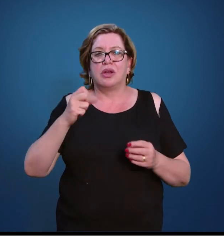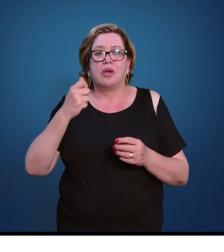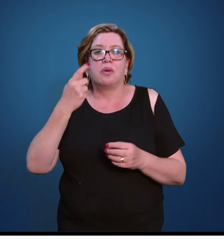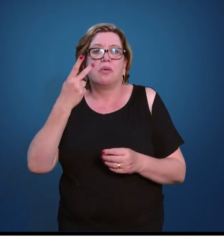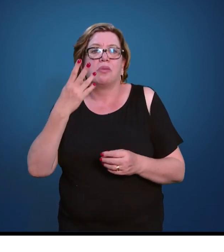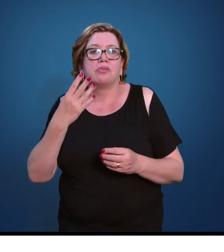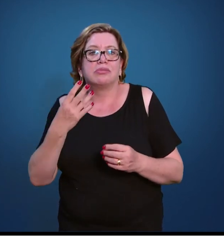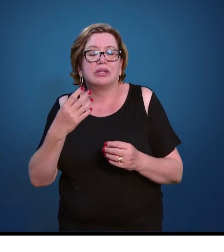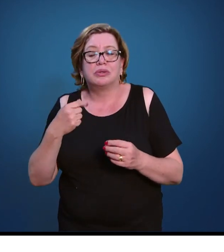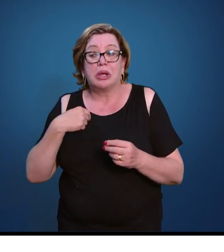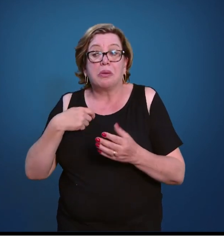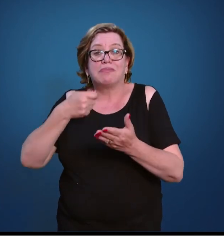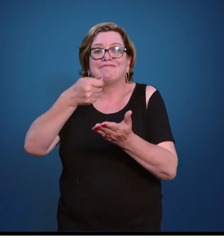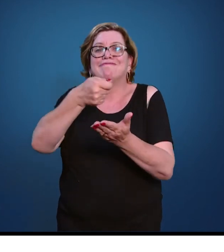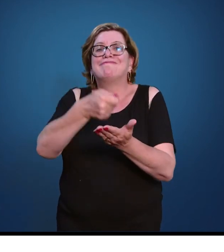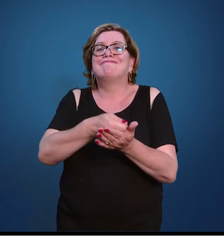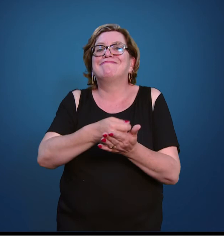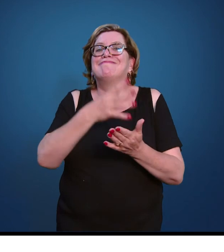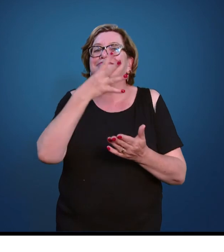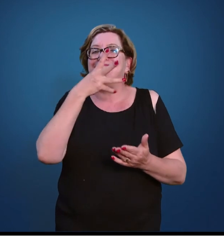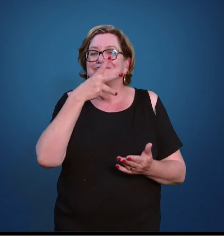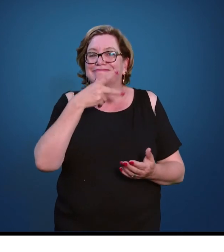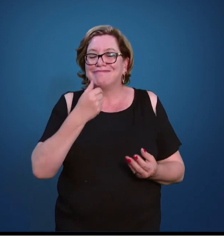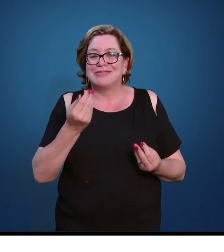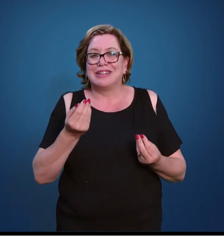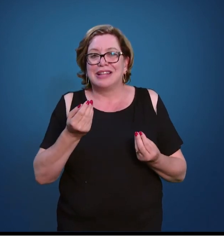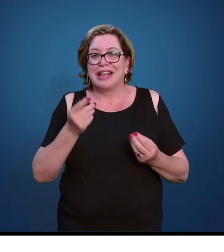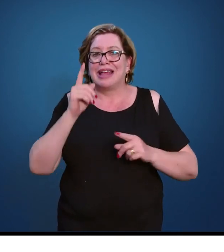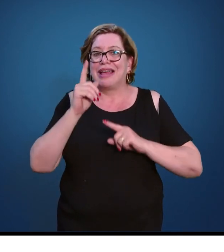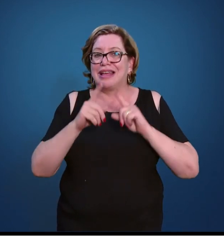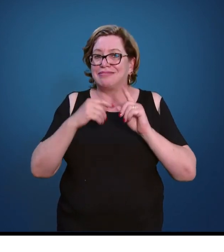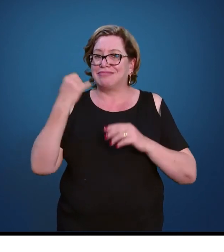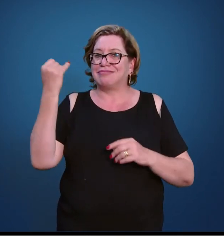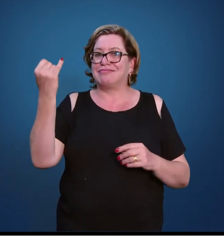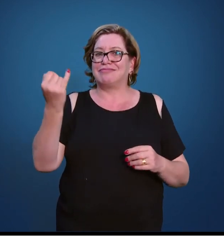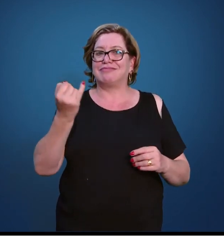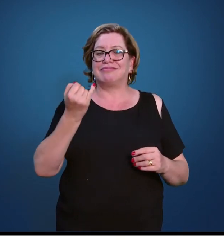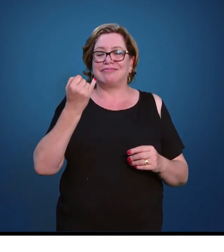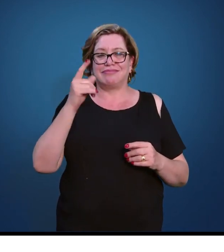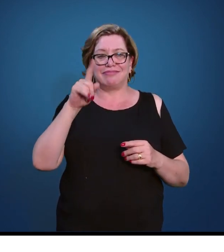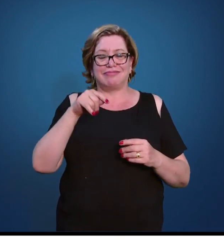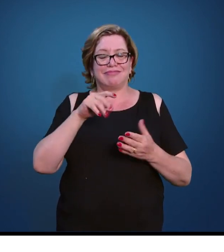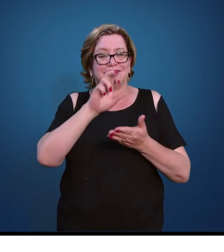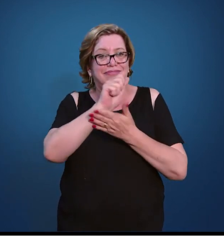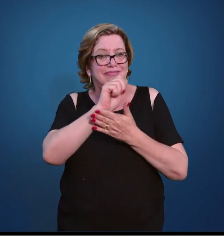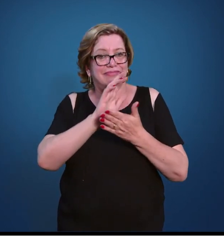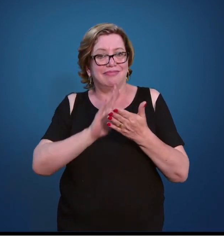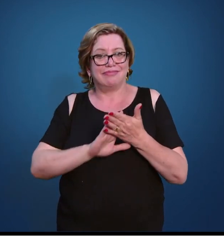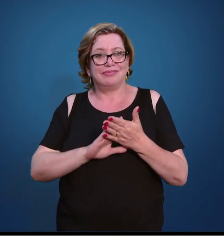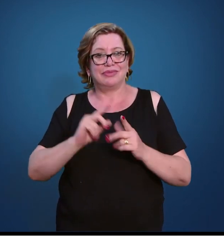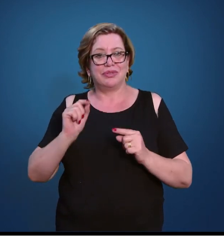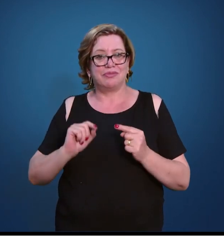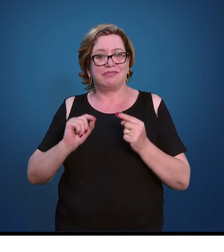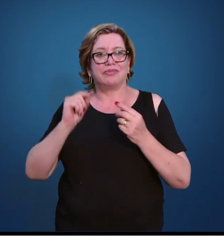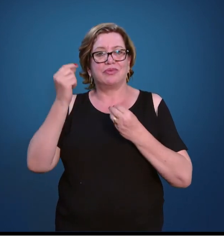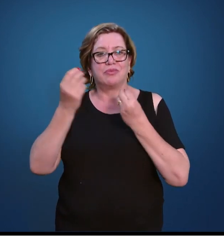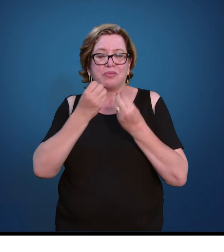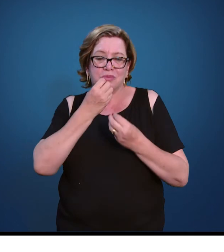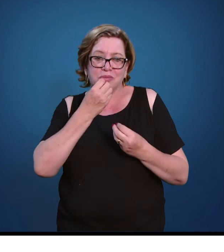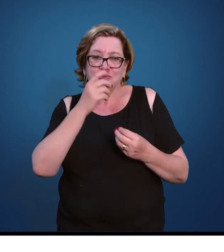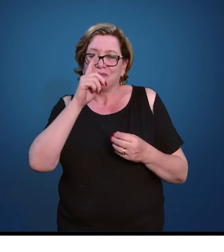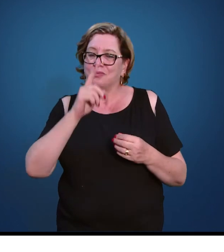para pagar os meus fornecedores? São índices relacionados à atividade. Então, o ideal era o